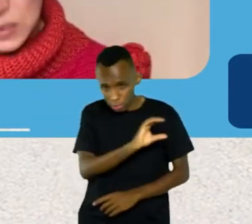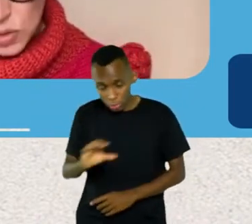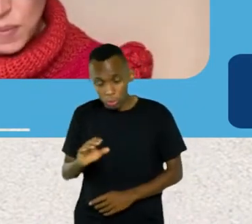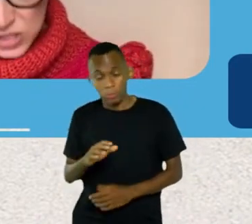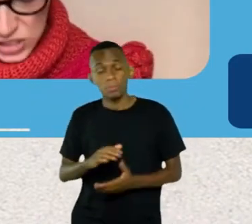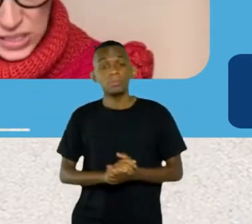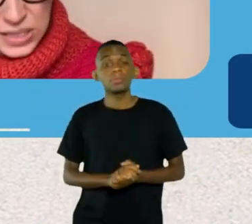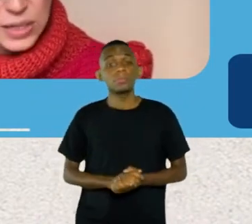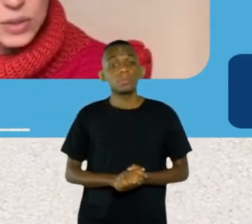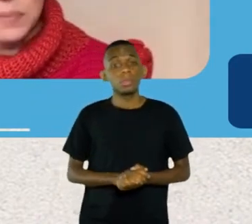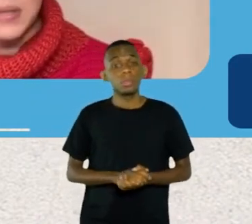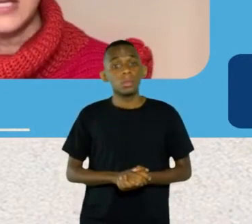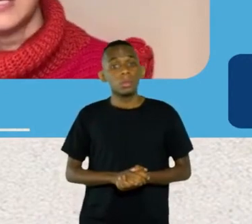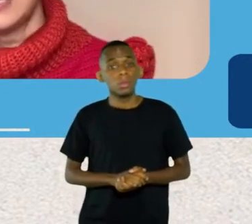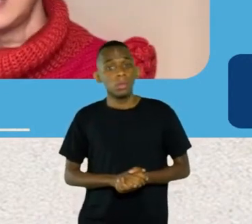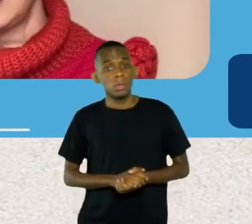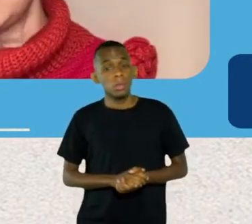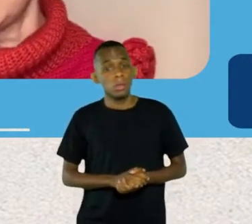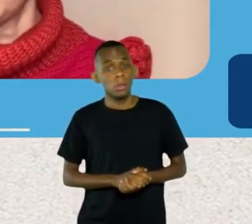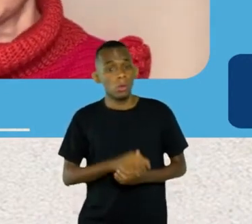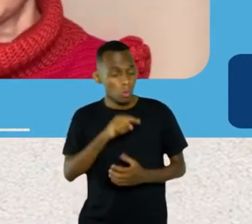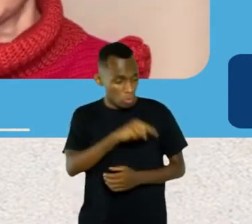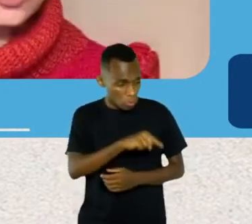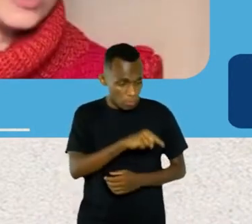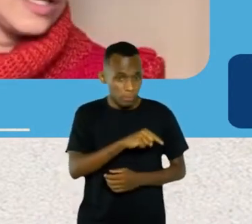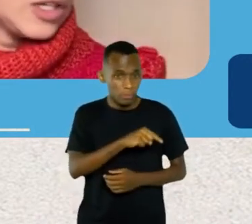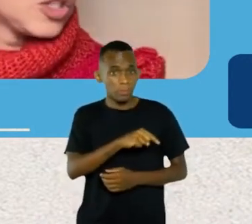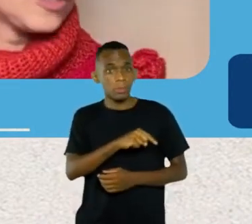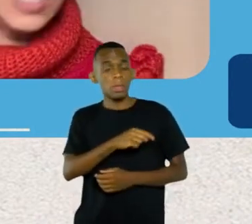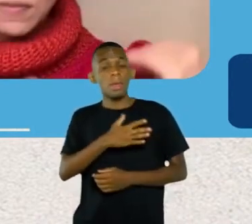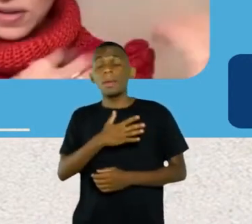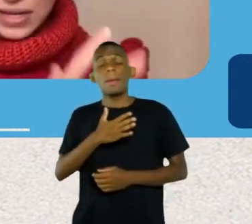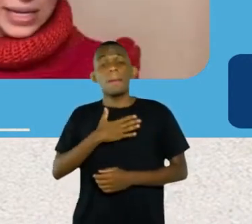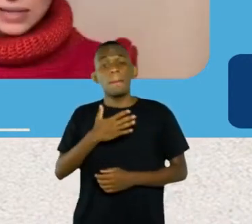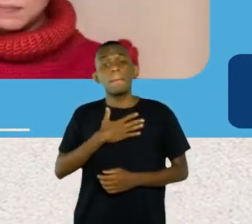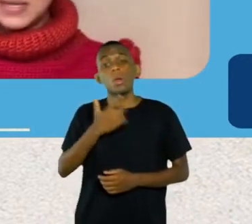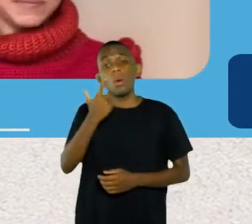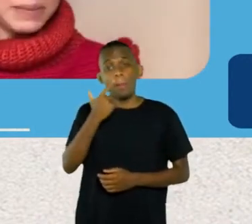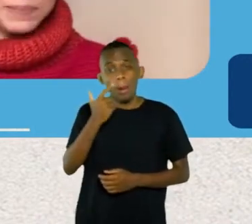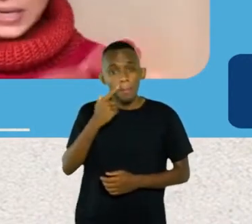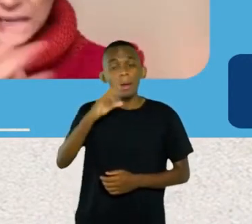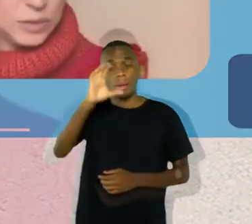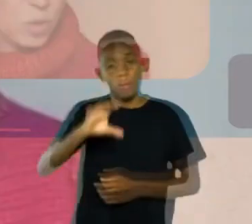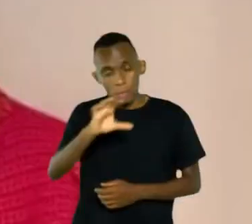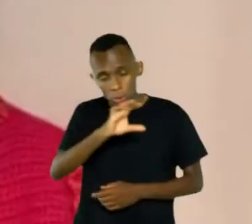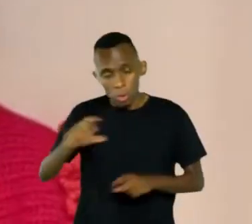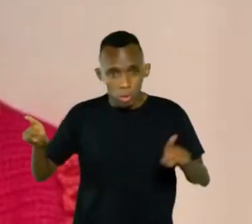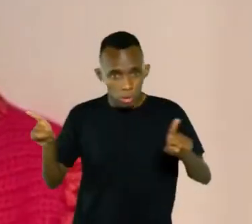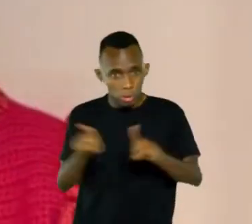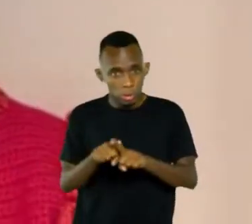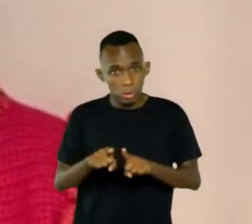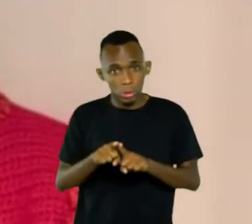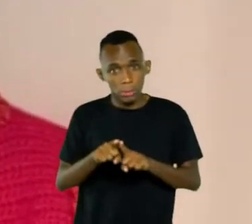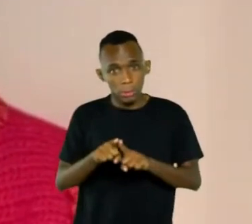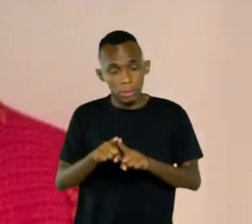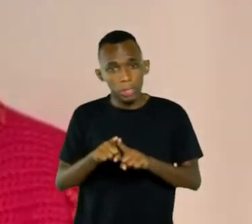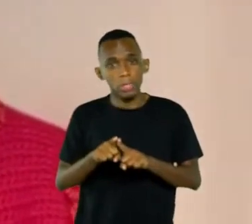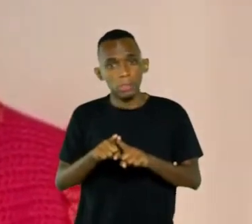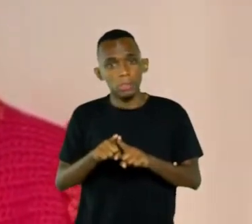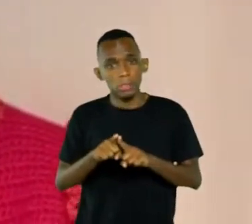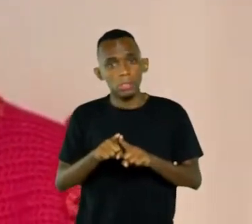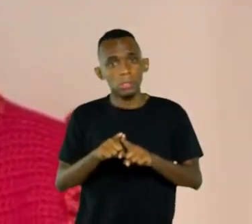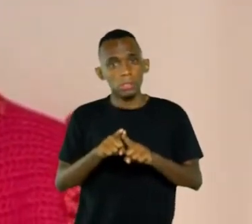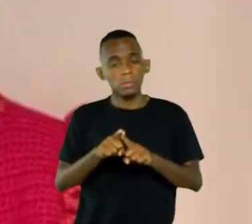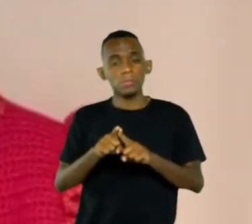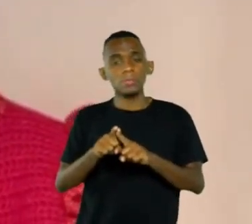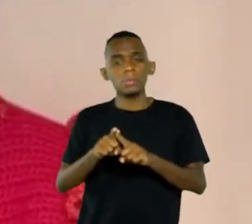é pastor batista, então eu também tive a oportunidade de já ver ele pregando algumas vezes, e acho lindo a